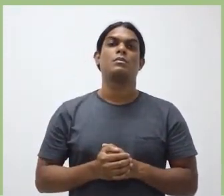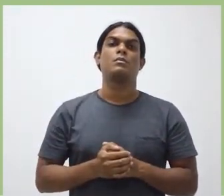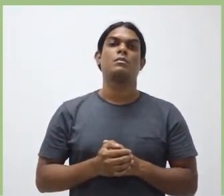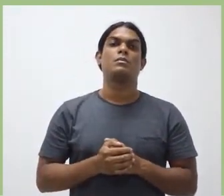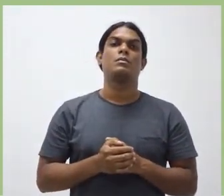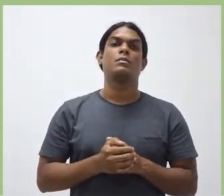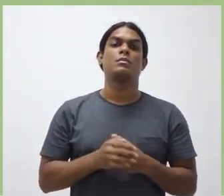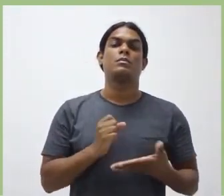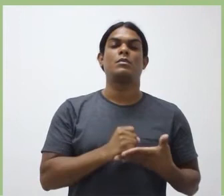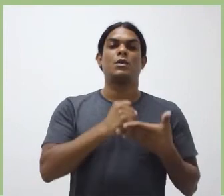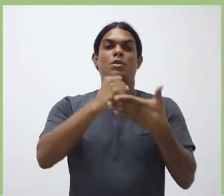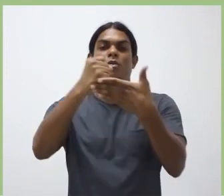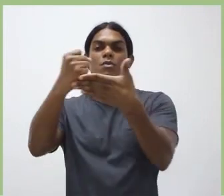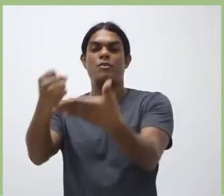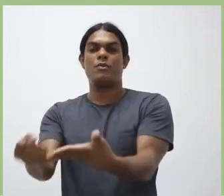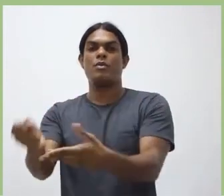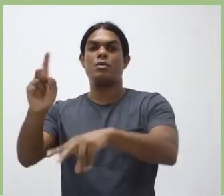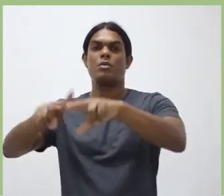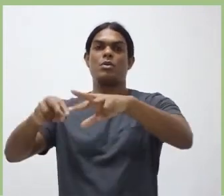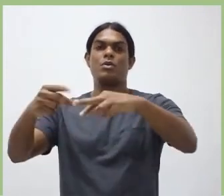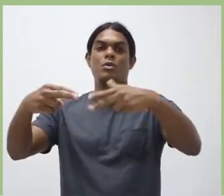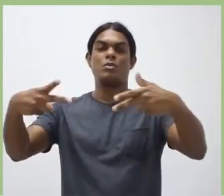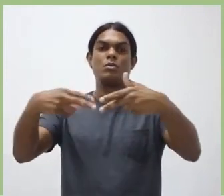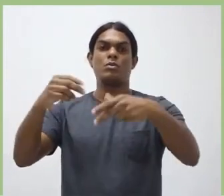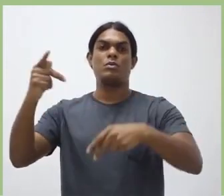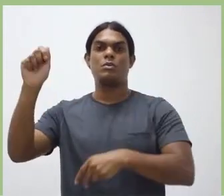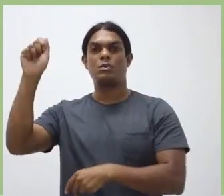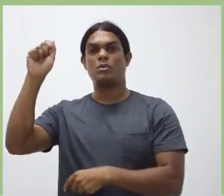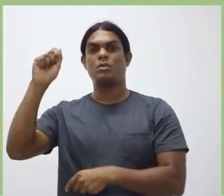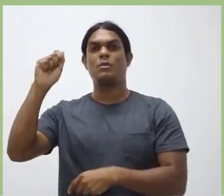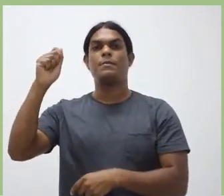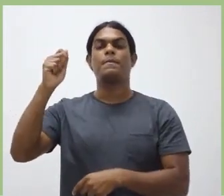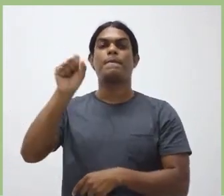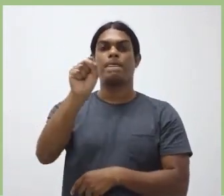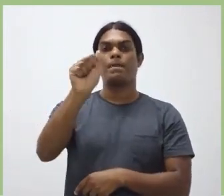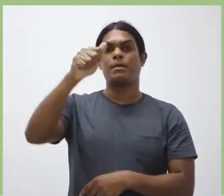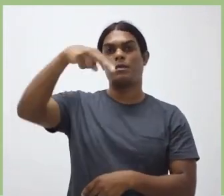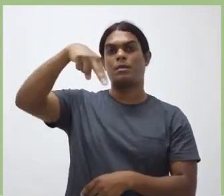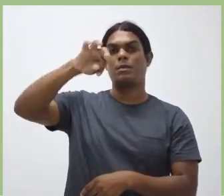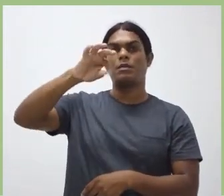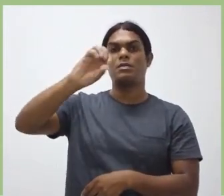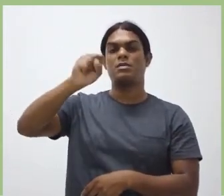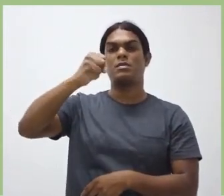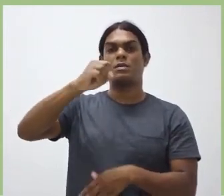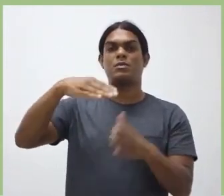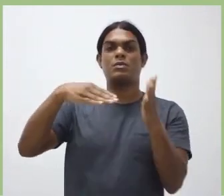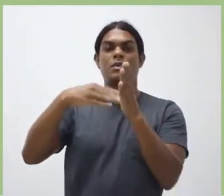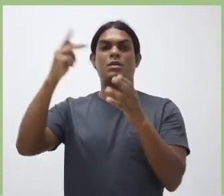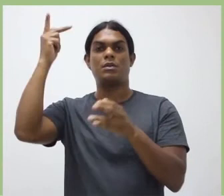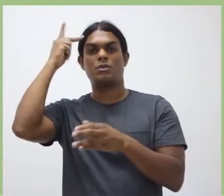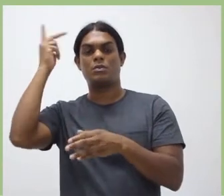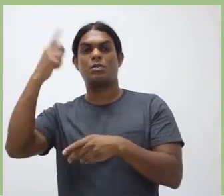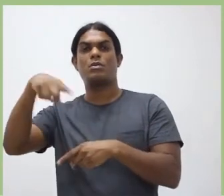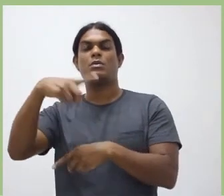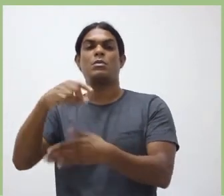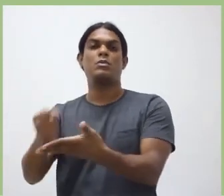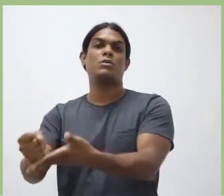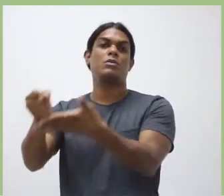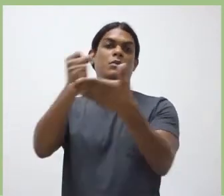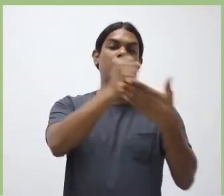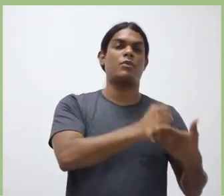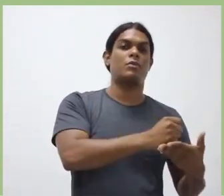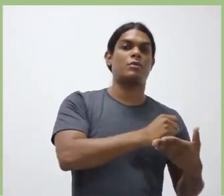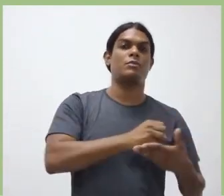o envio do container cheio de Santos para São Paulo, e depois para que esse